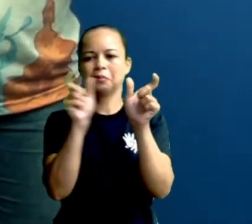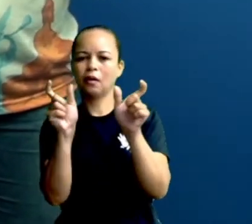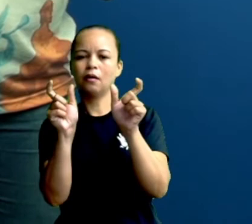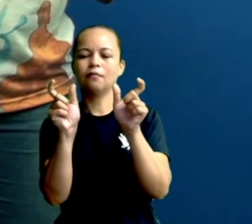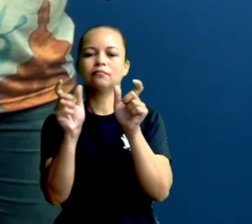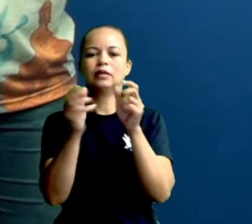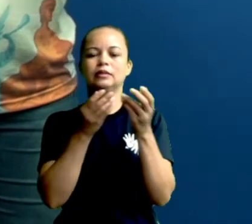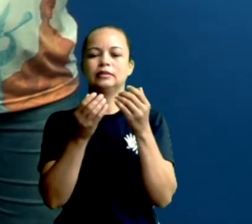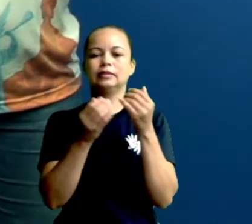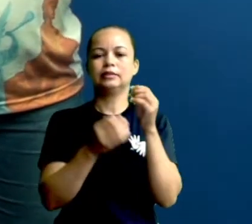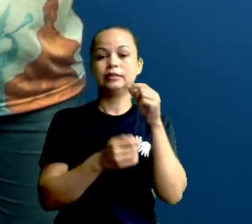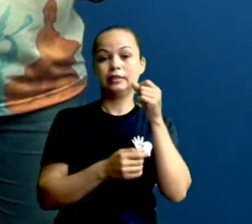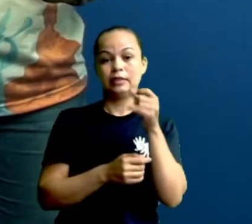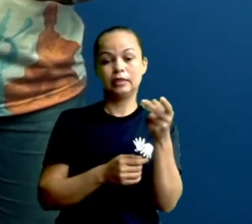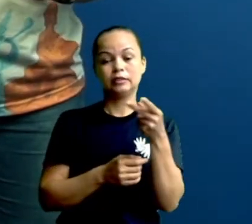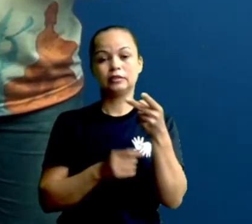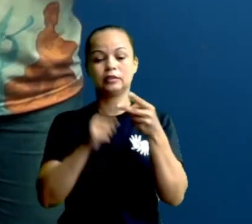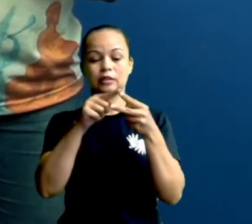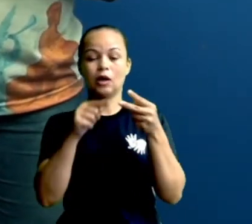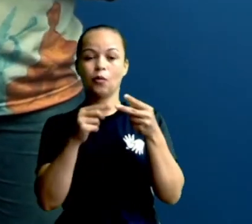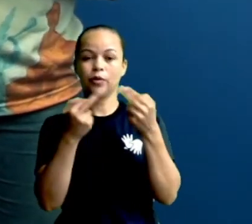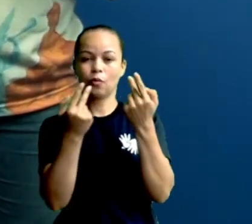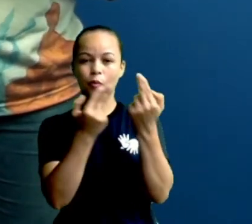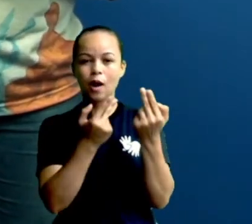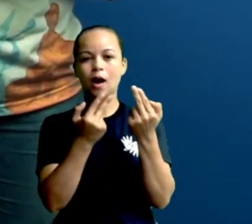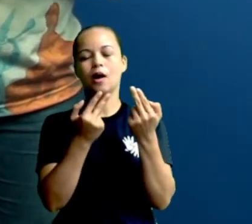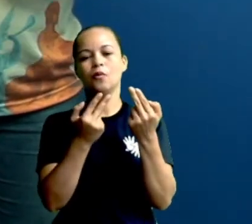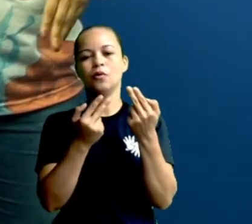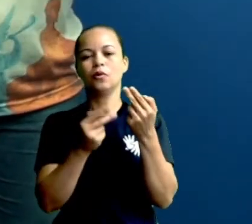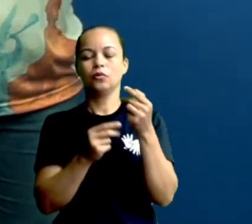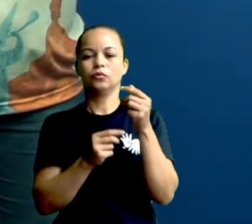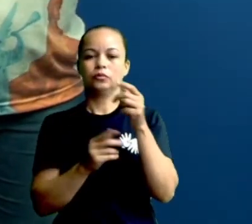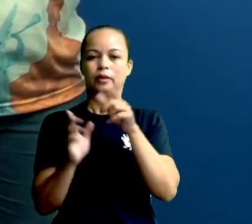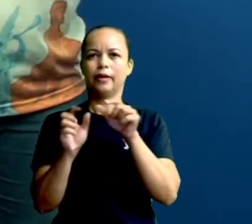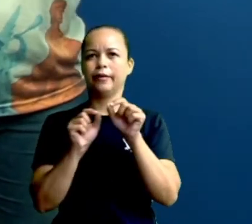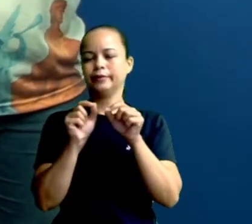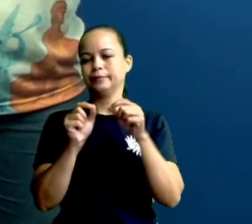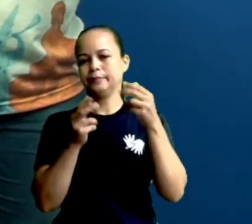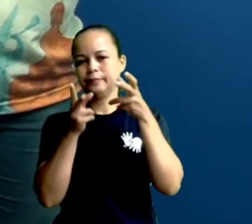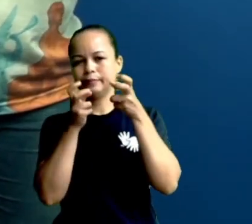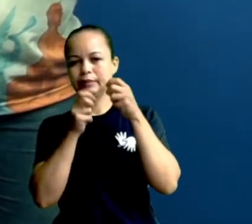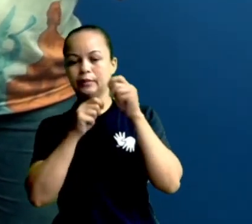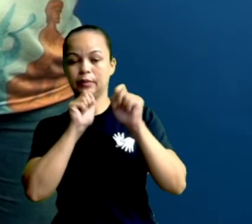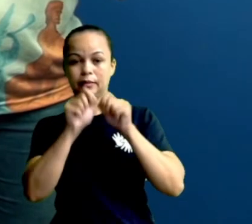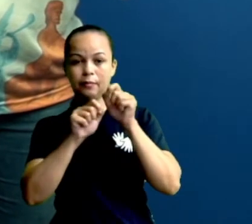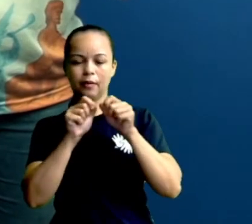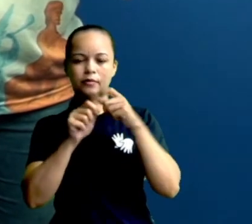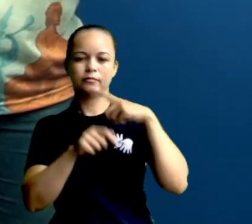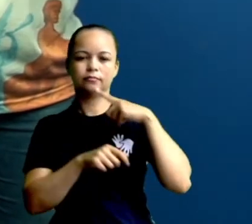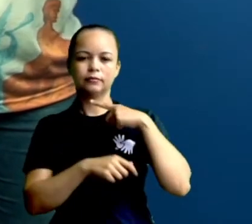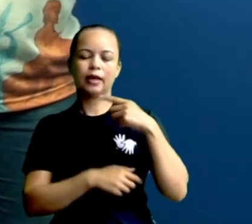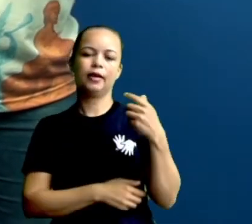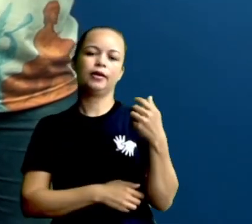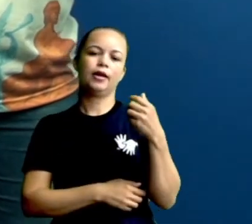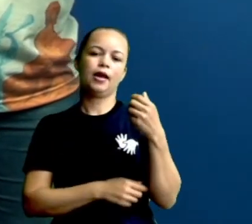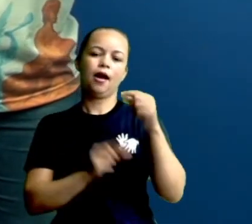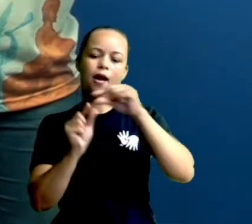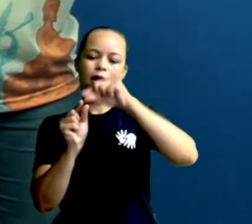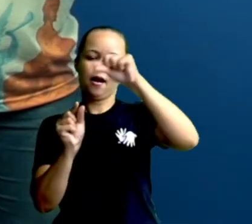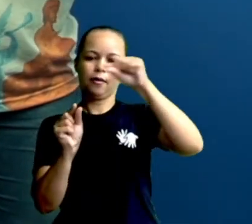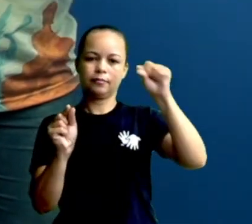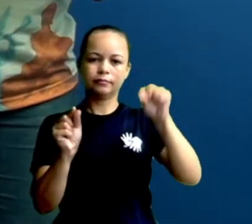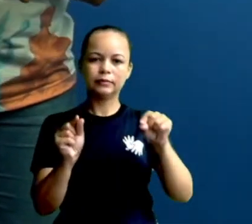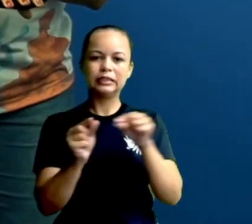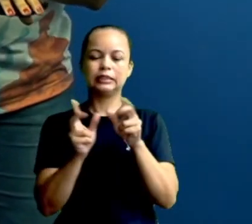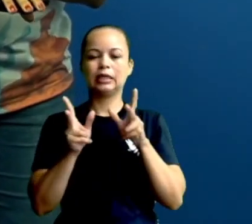são congruentes, seus lados correspondentes. Então, a gente precisa saber se tem a mesma medida, né, 2 figuras aí que eu estou